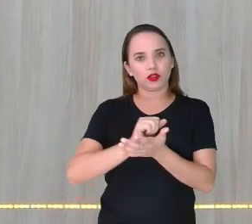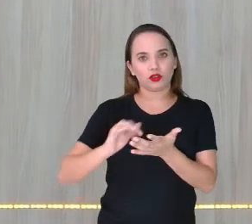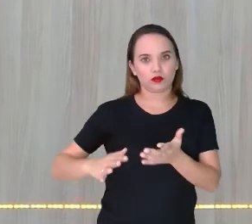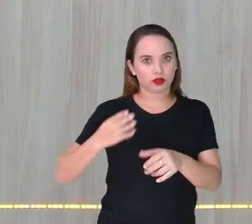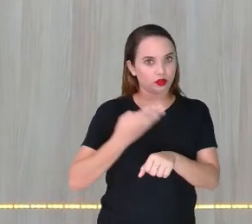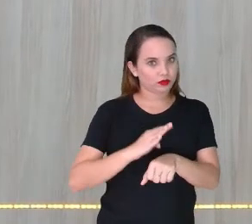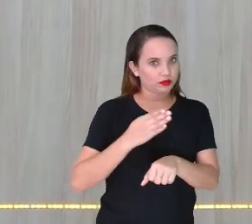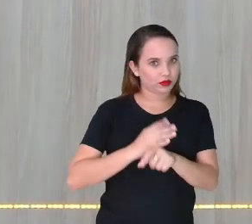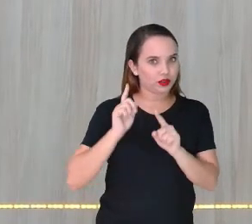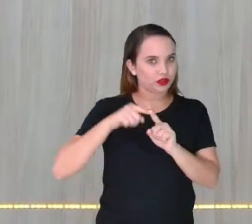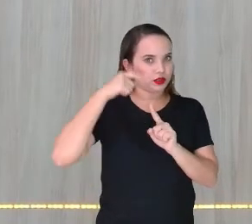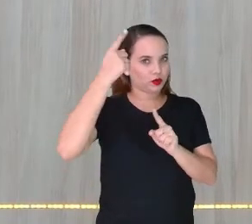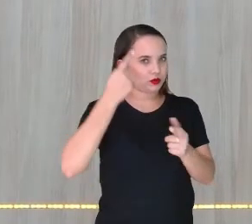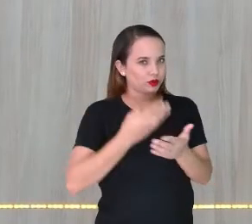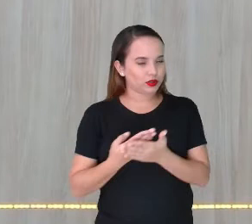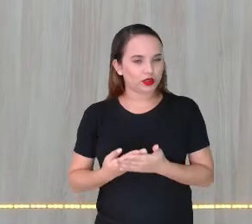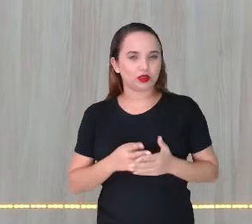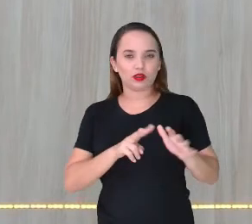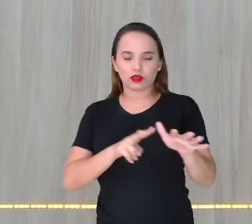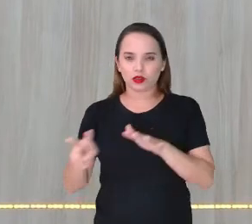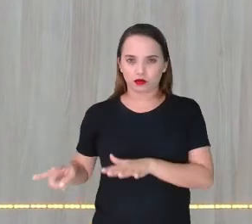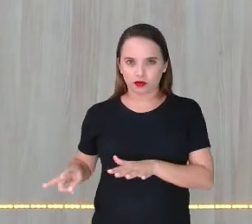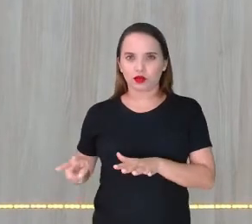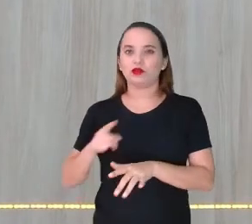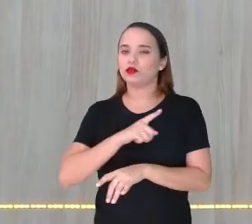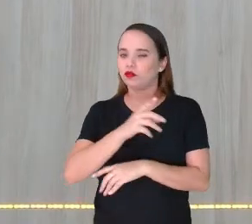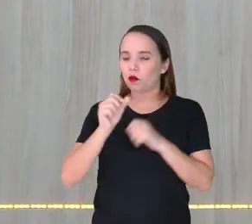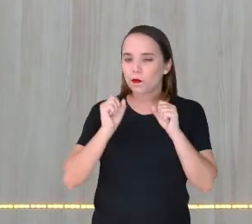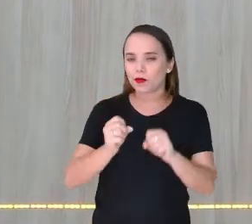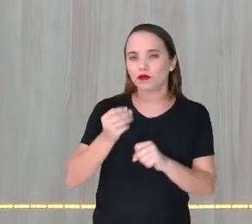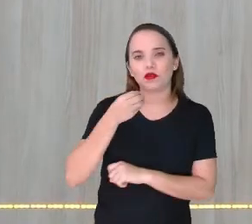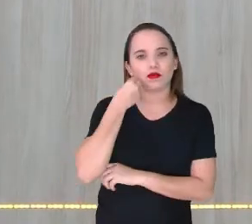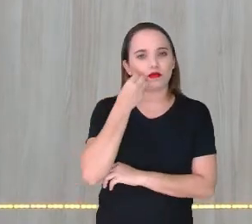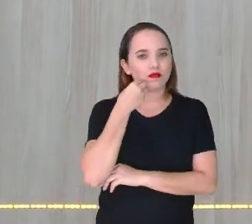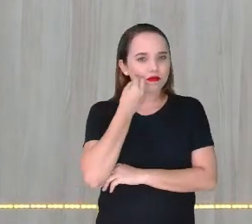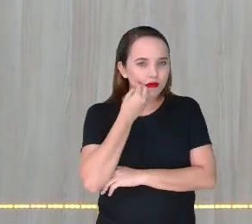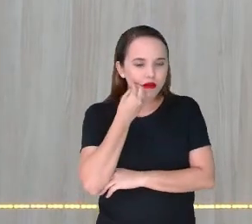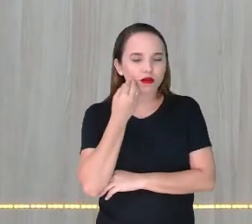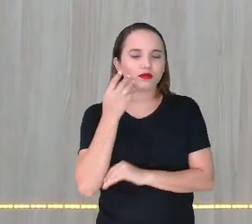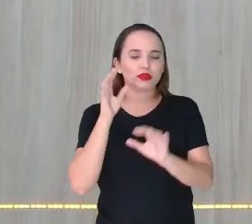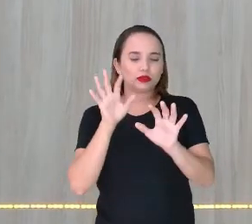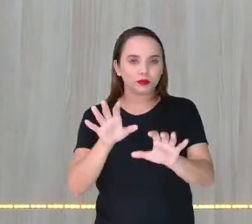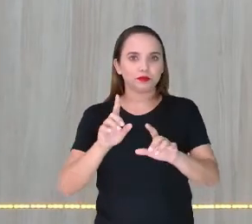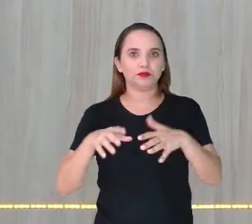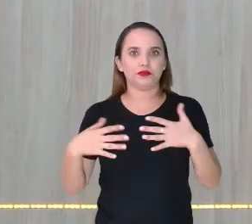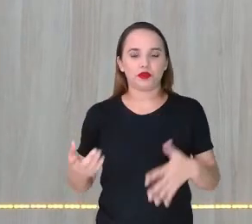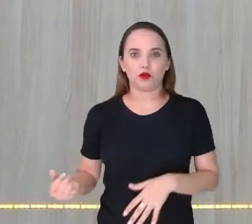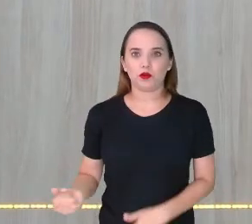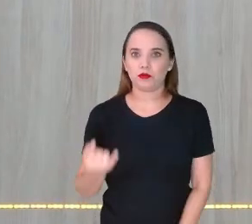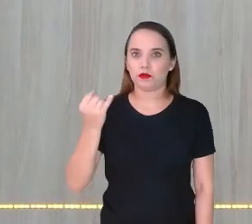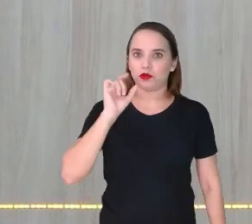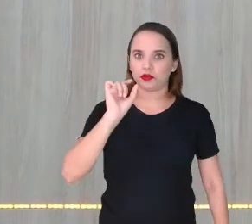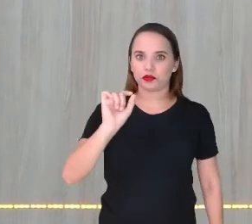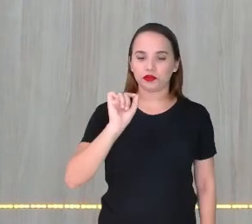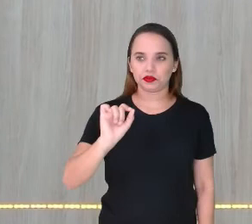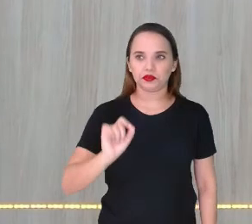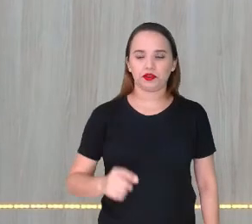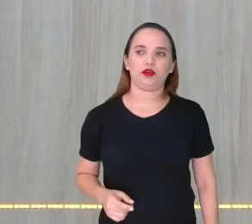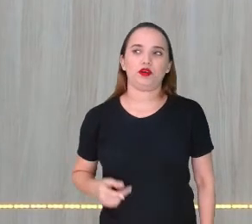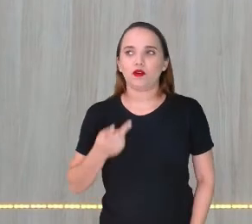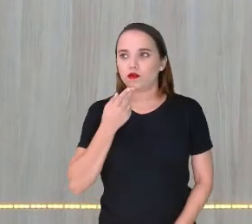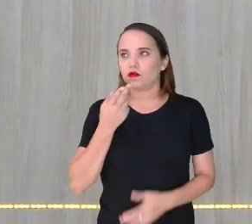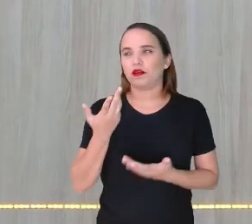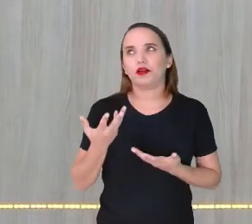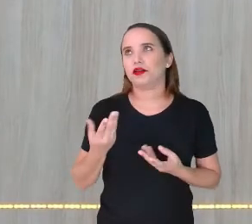que vocês vão poder experimentar melhor essa questão das direções, né? Então, o importante de eu dizer assim, isso